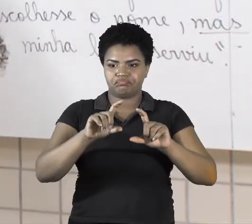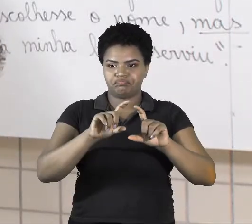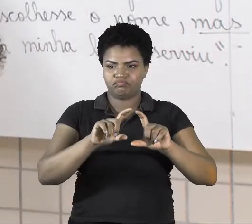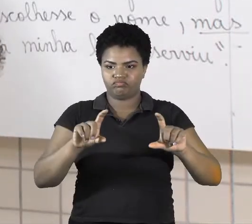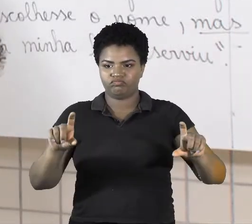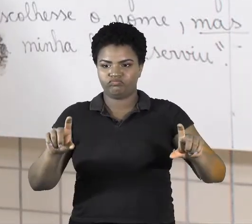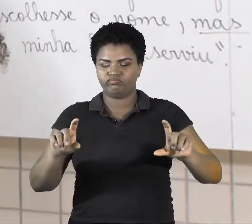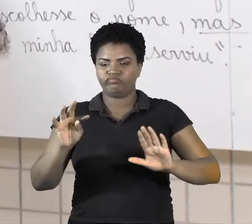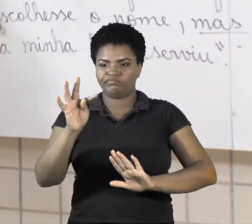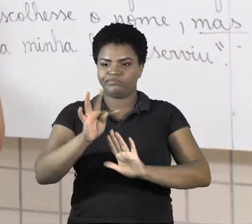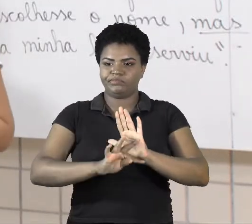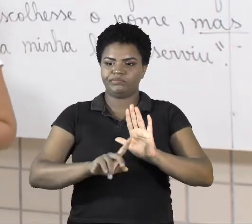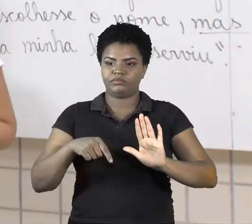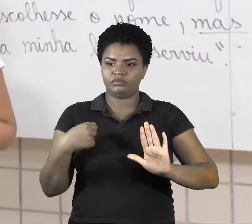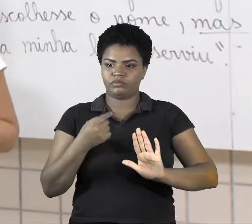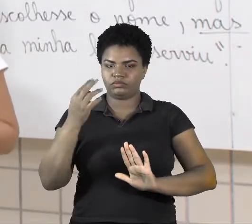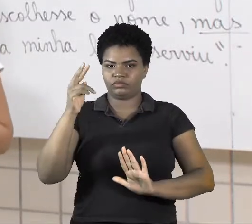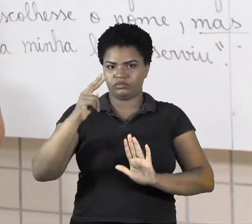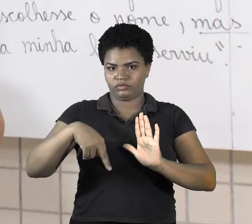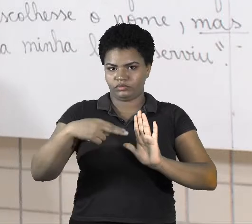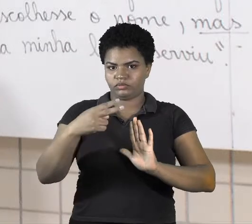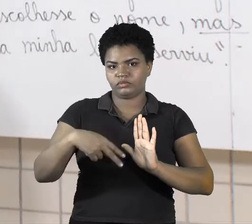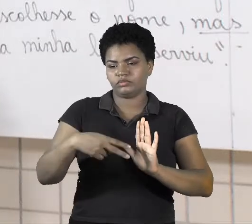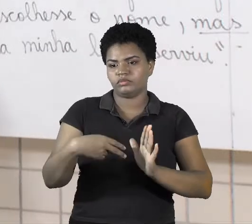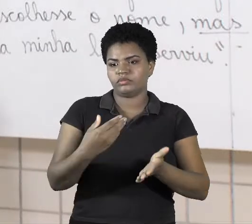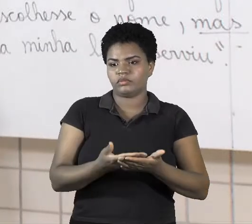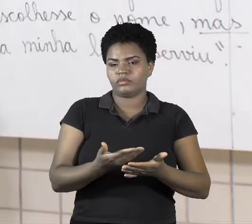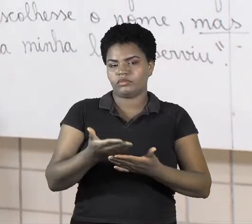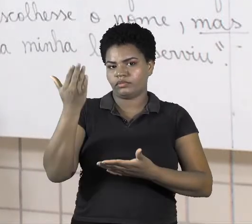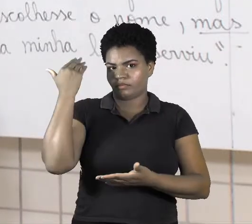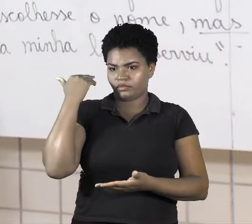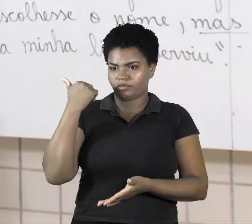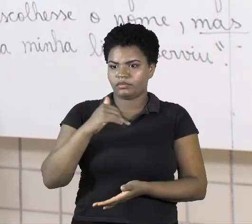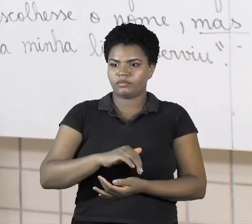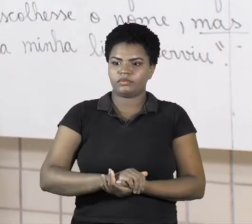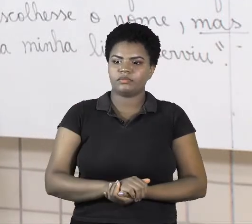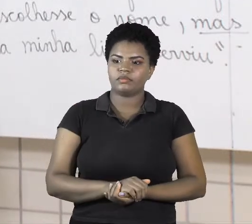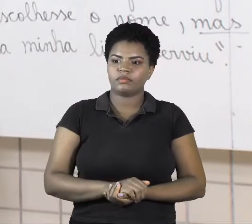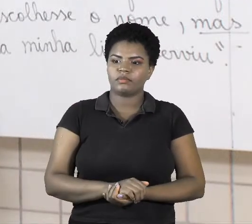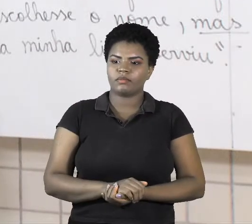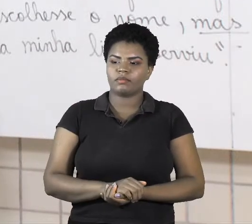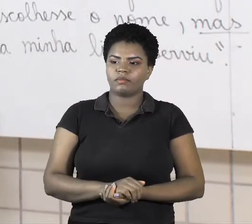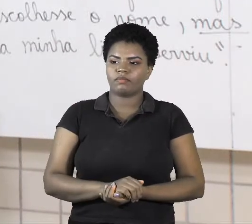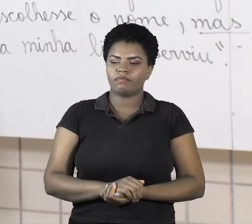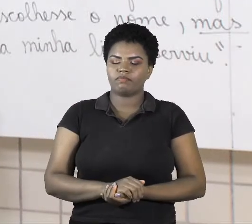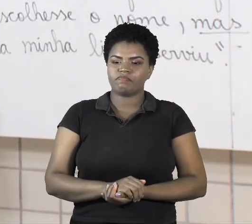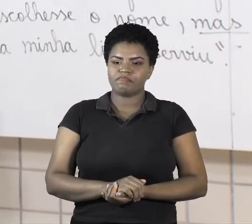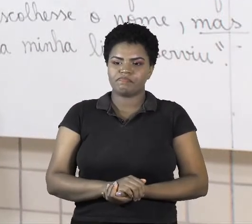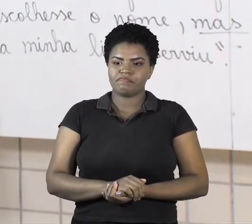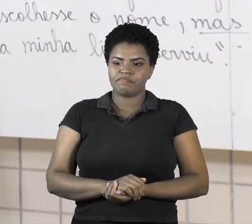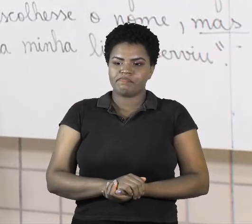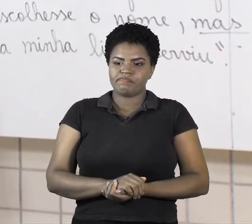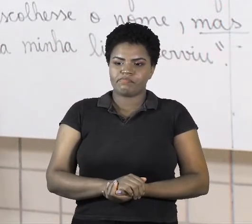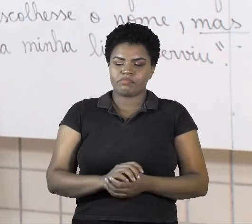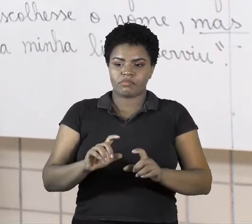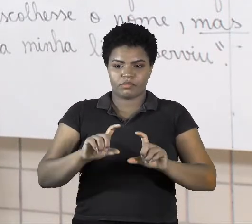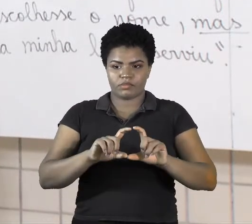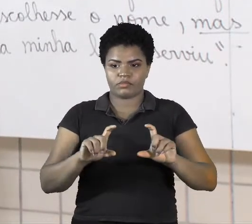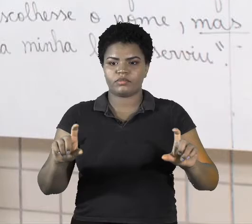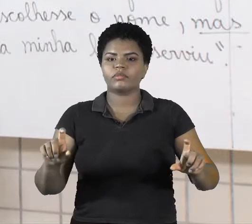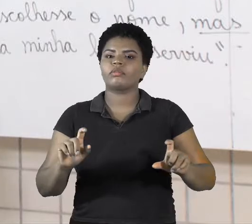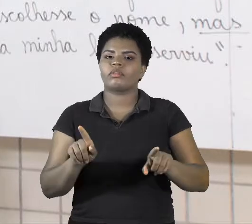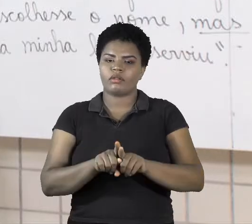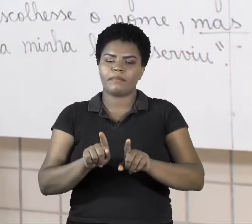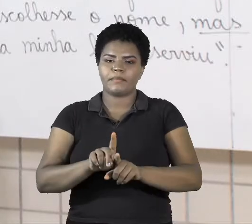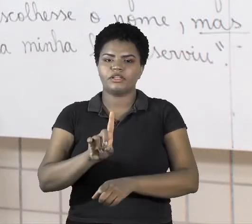do texto que nós lemos na aula anterior, né? Um trechinho lá também do diário de